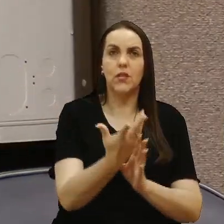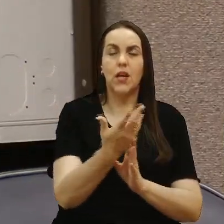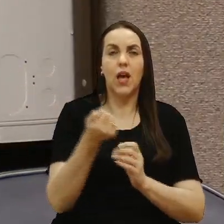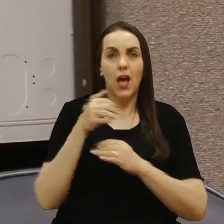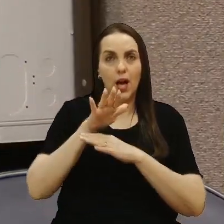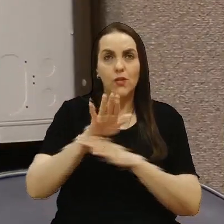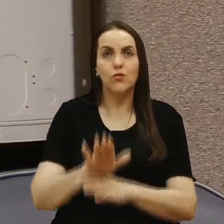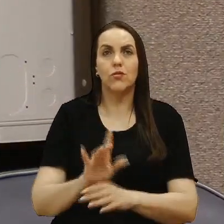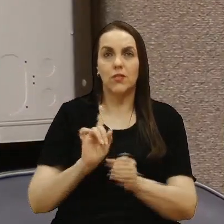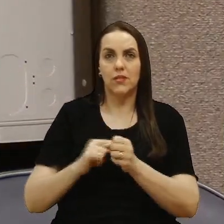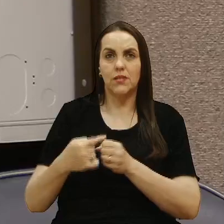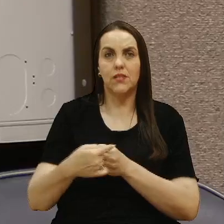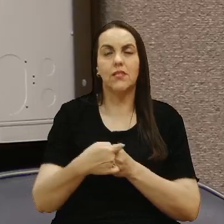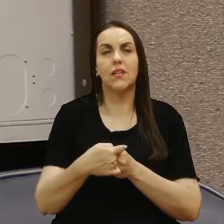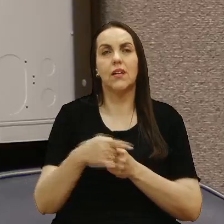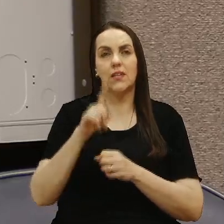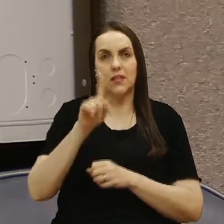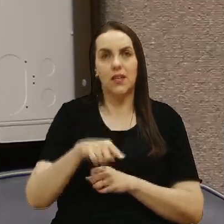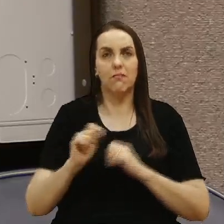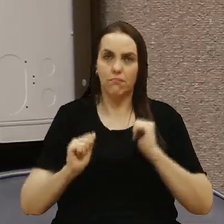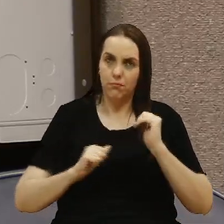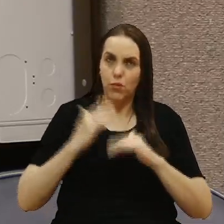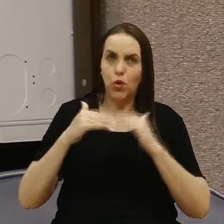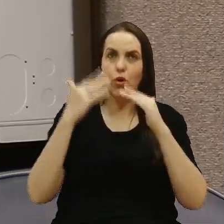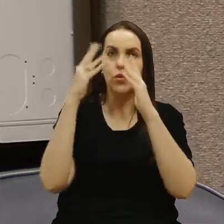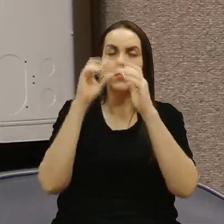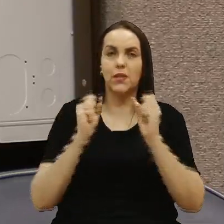ajudando a nossa cidade a ser essa cidade próspera e